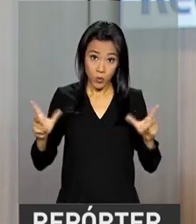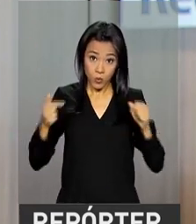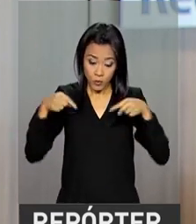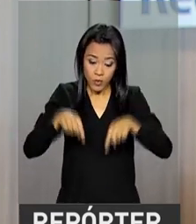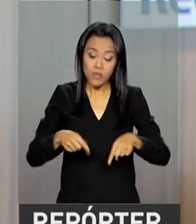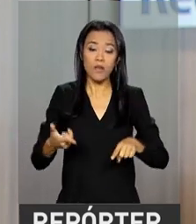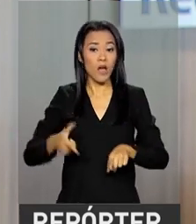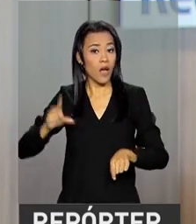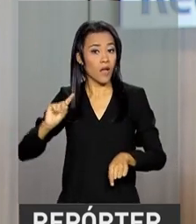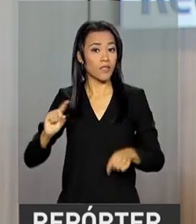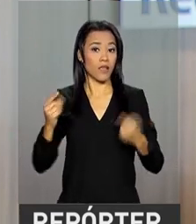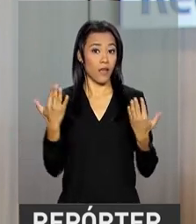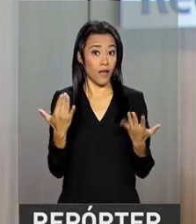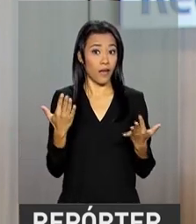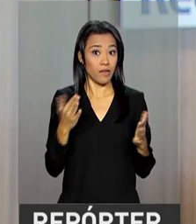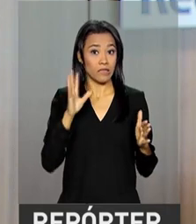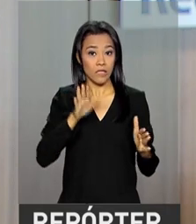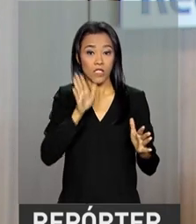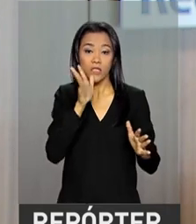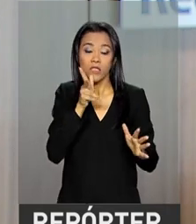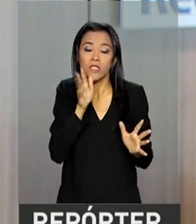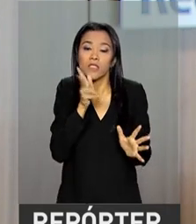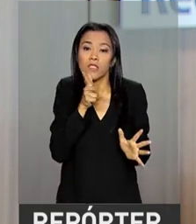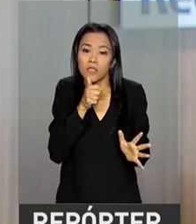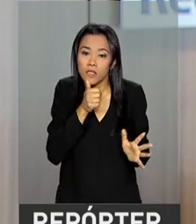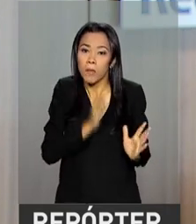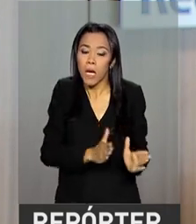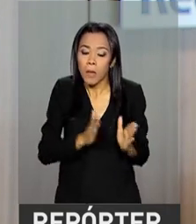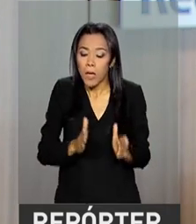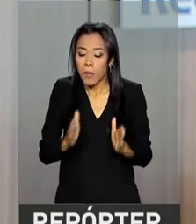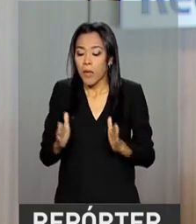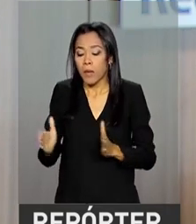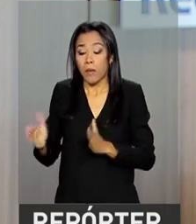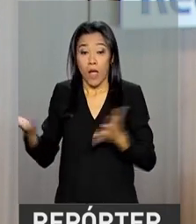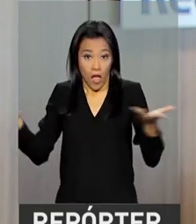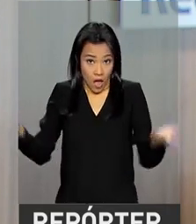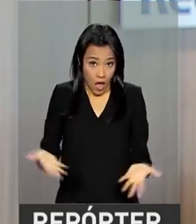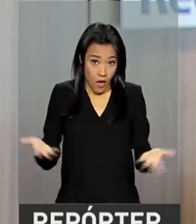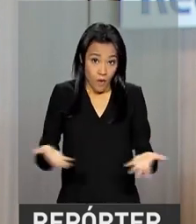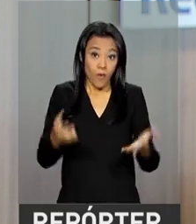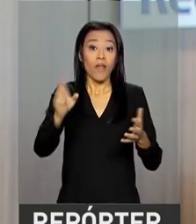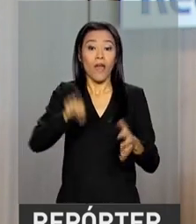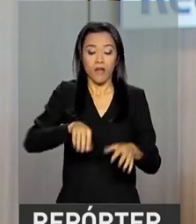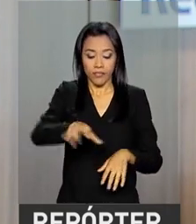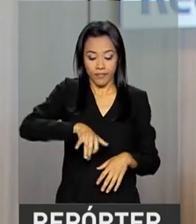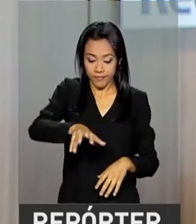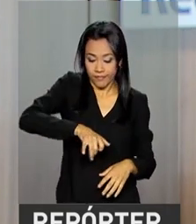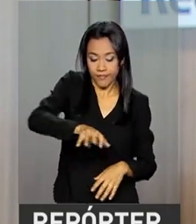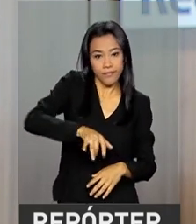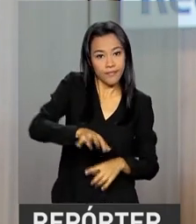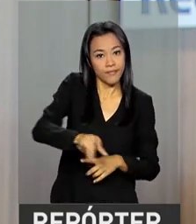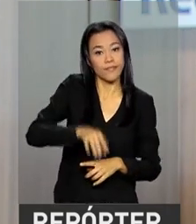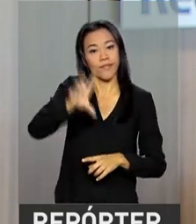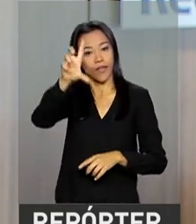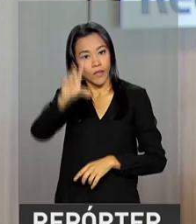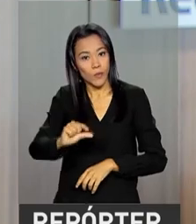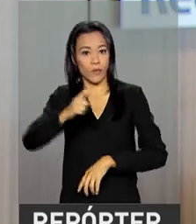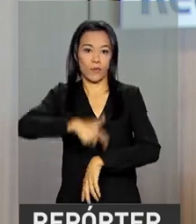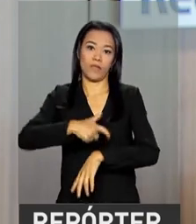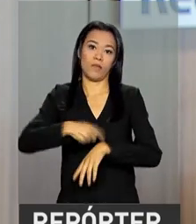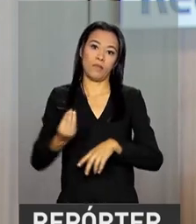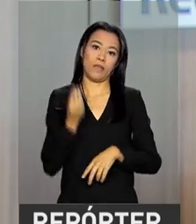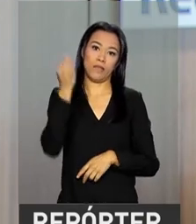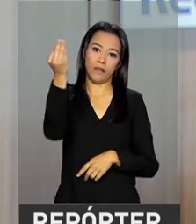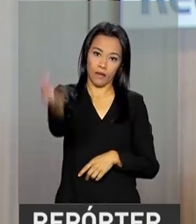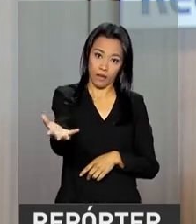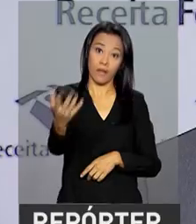manualmente com as mudanças o processo passa a ser totalmente eletrônico com redução do tempo de entrega e